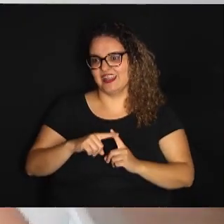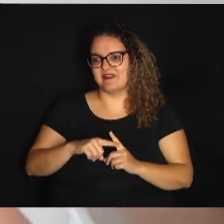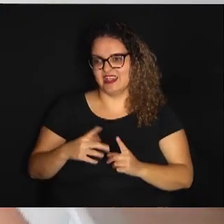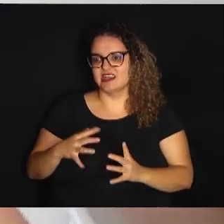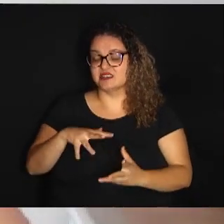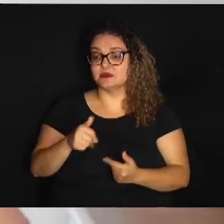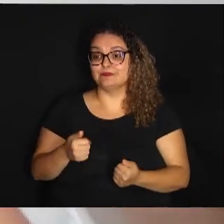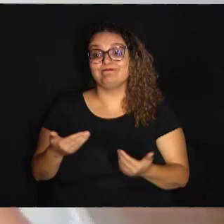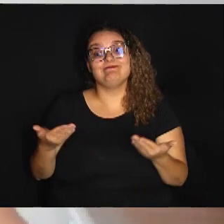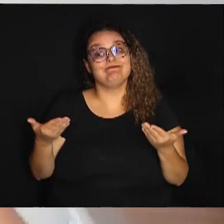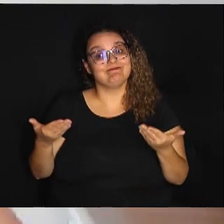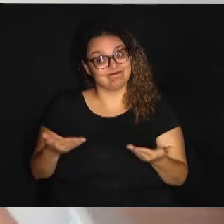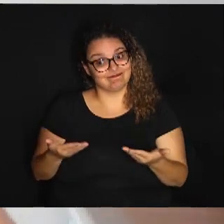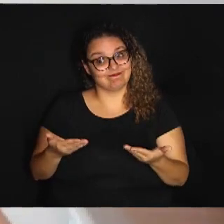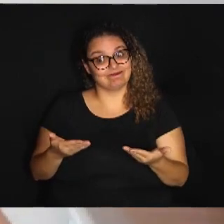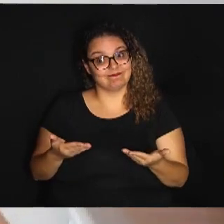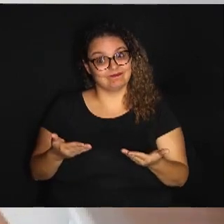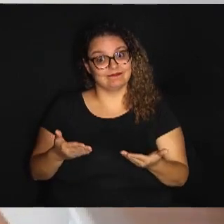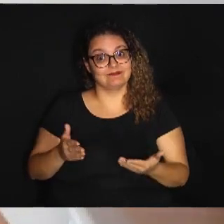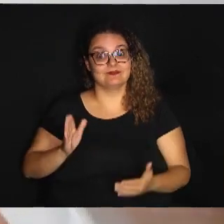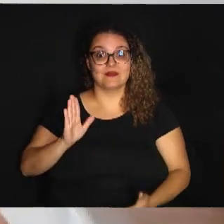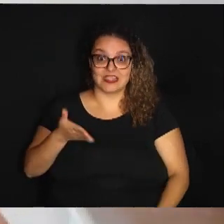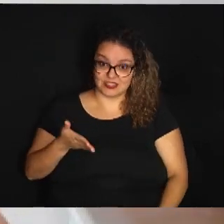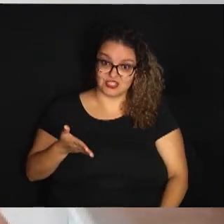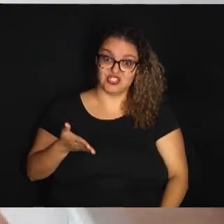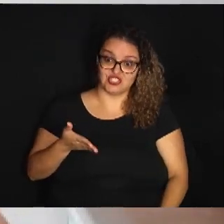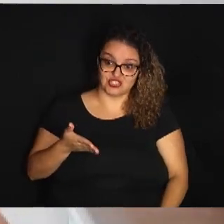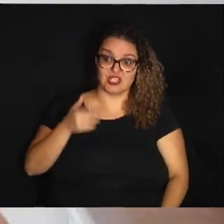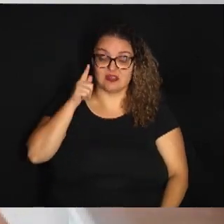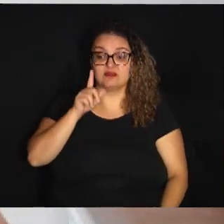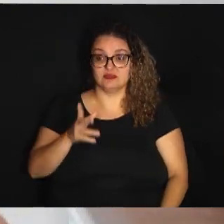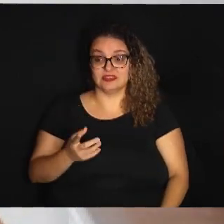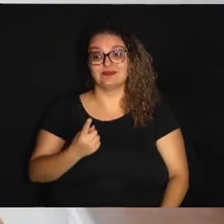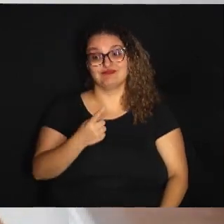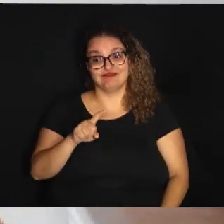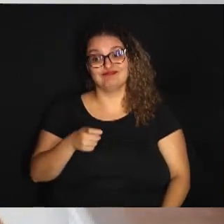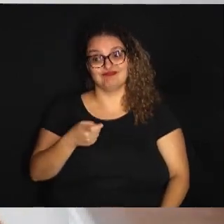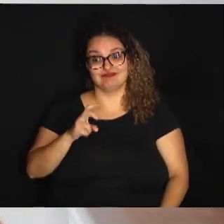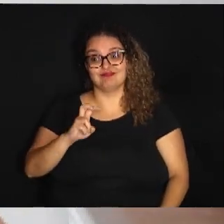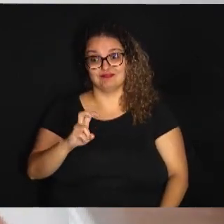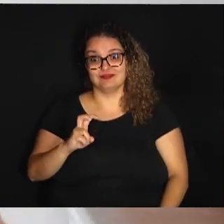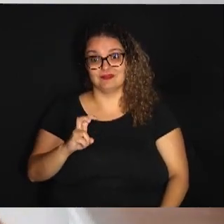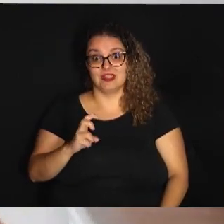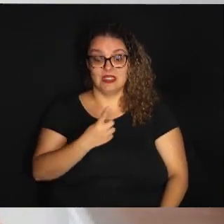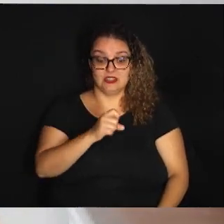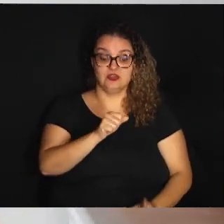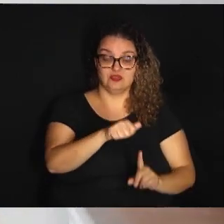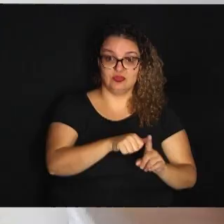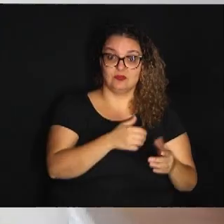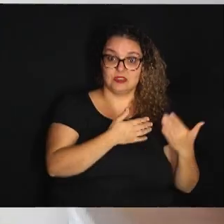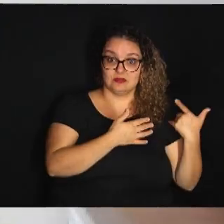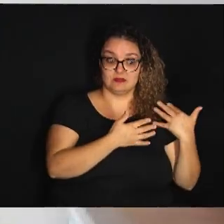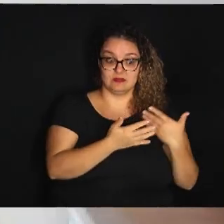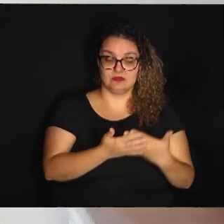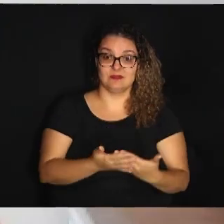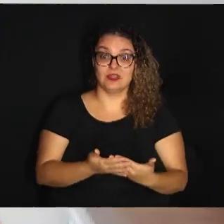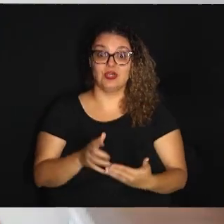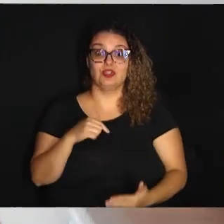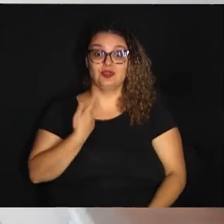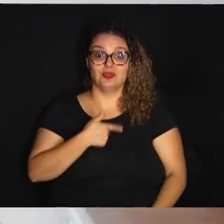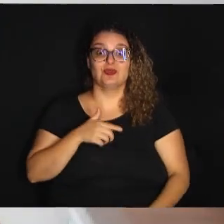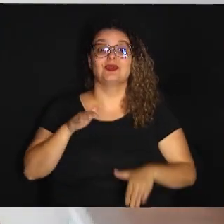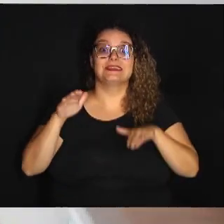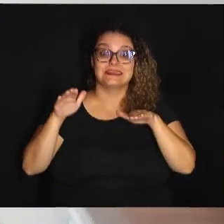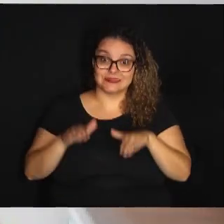planeta. E hoje, a gente sabe que esse 1,5 graus praticamente ele já foi atingido, né? Há 18 meses, inclusive,